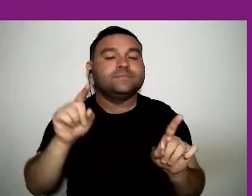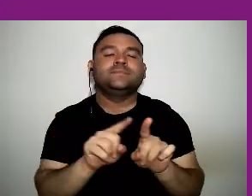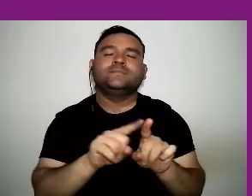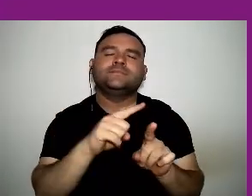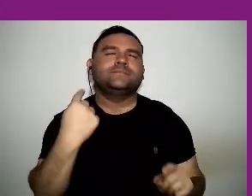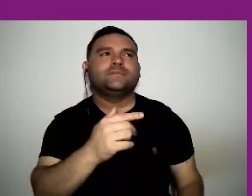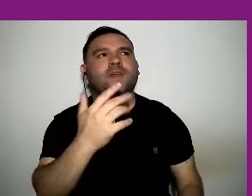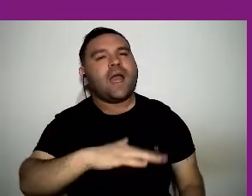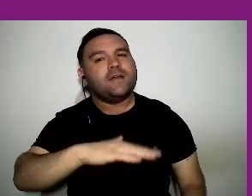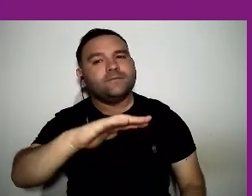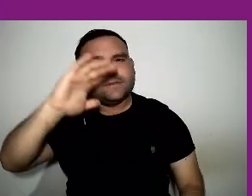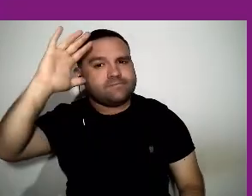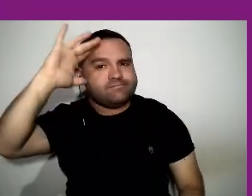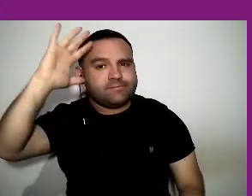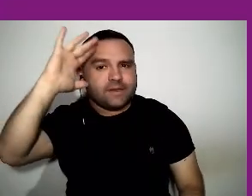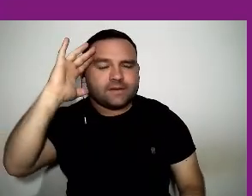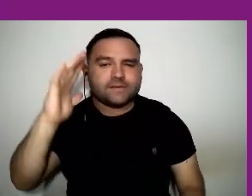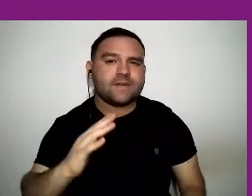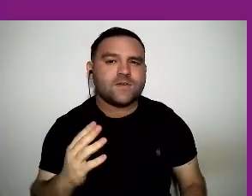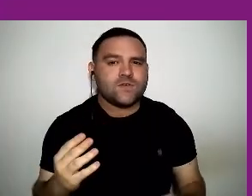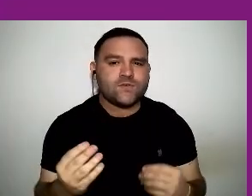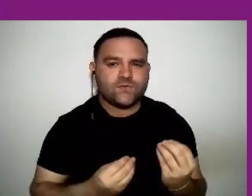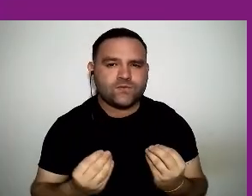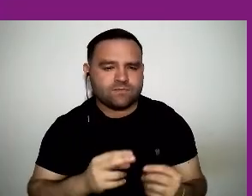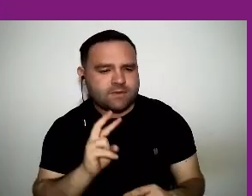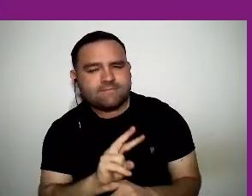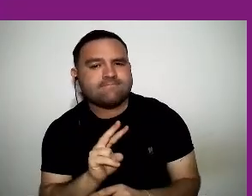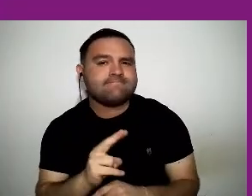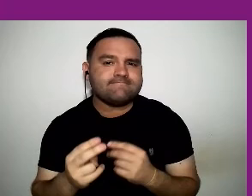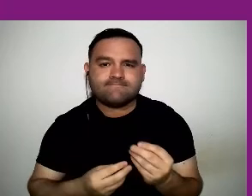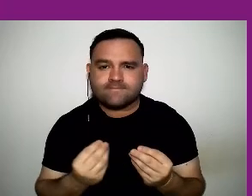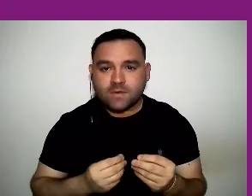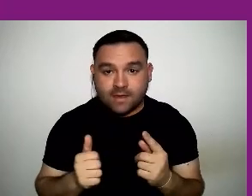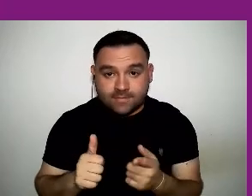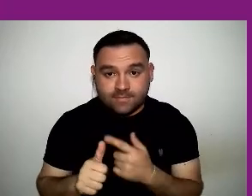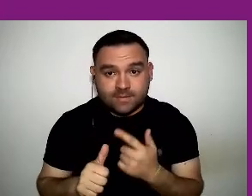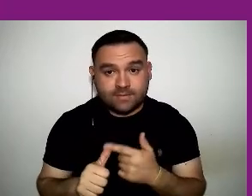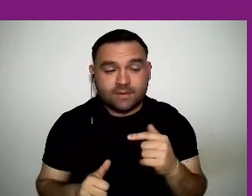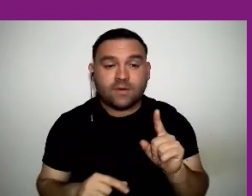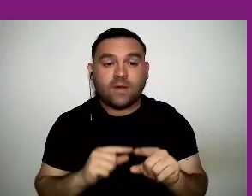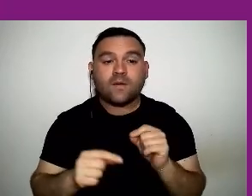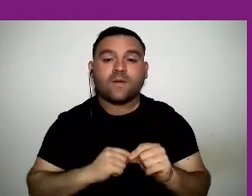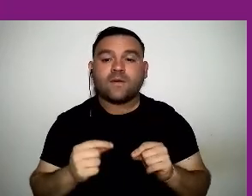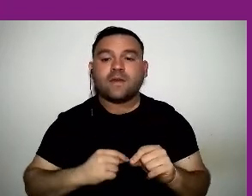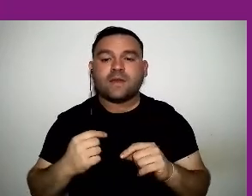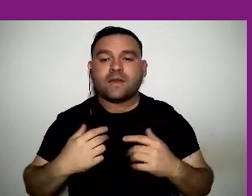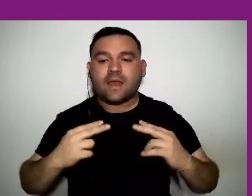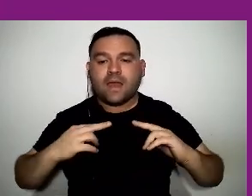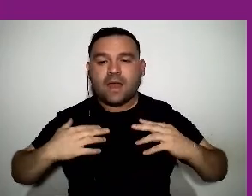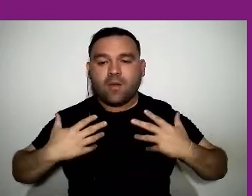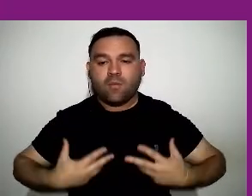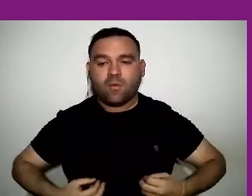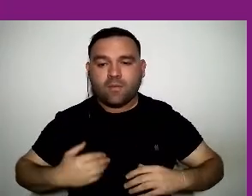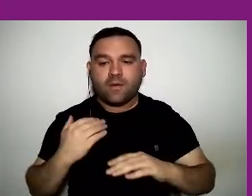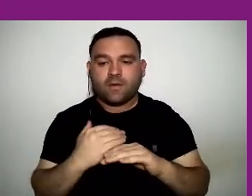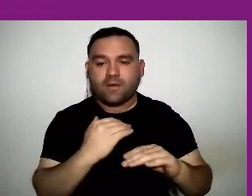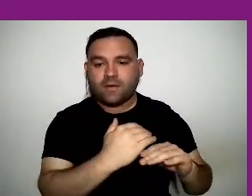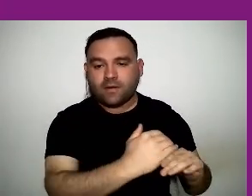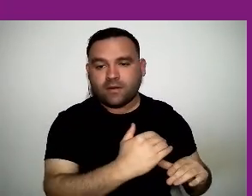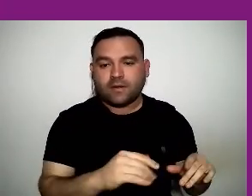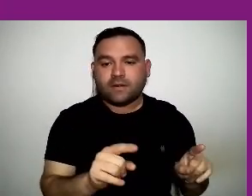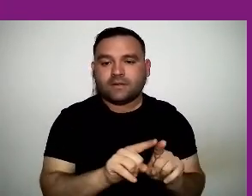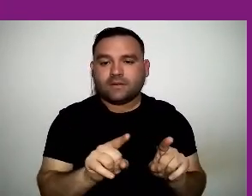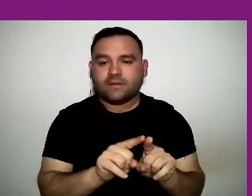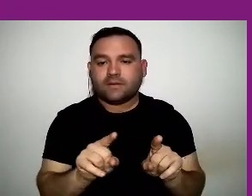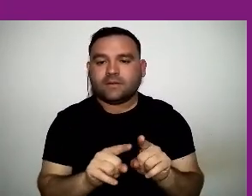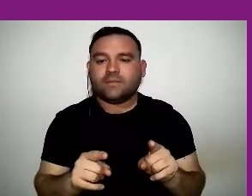gente pensa e como se tomar cuidado, um primeiro ponto é a homogeneização pulmonar. Homogeneização pulmonar essa